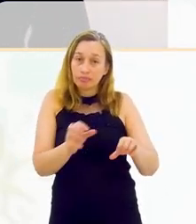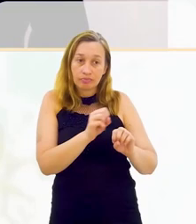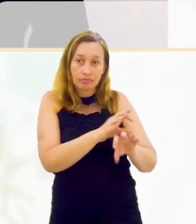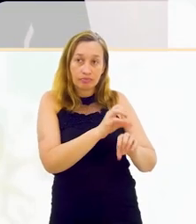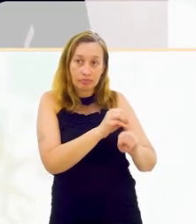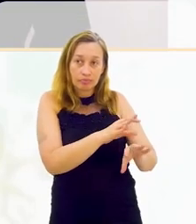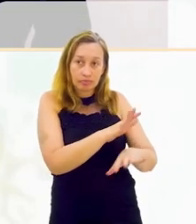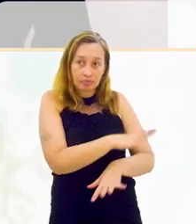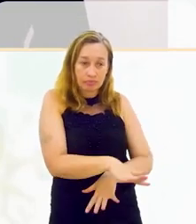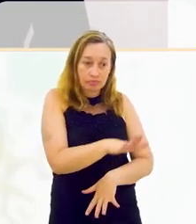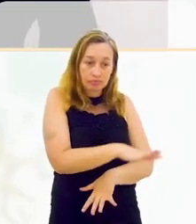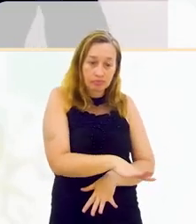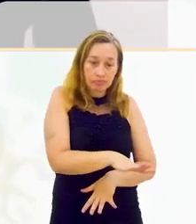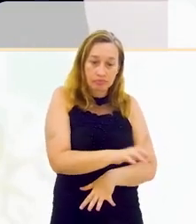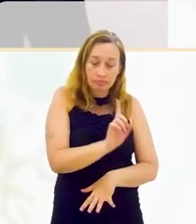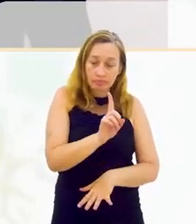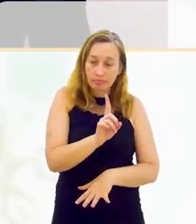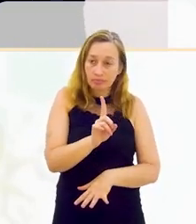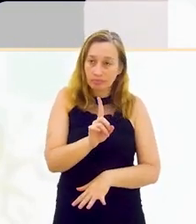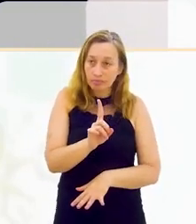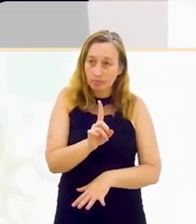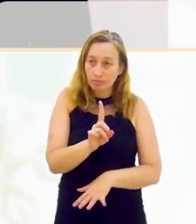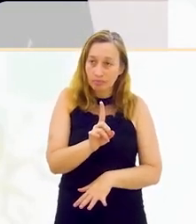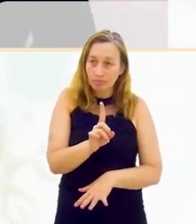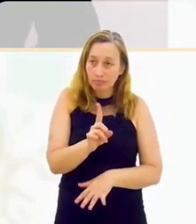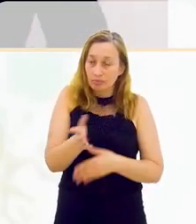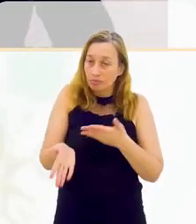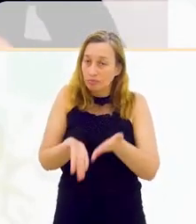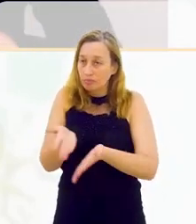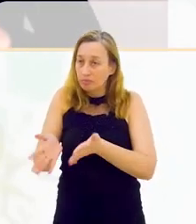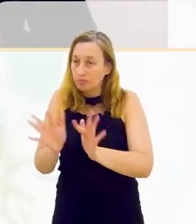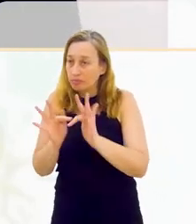para dar aula para suas crianças de não cuidar da família